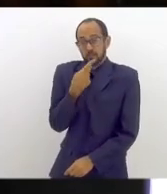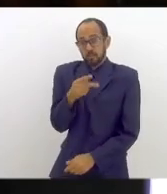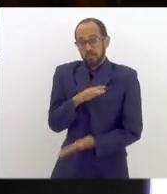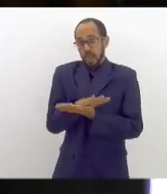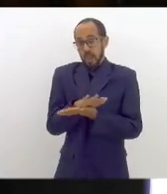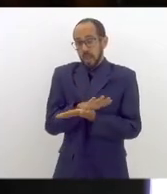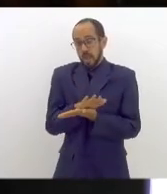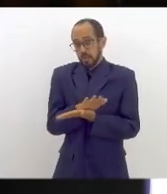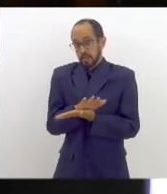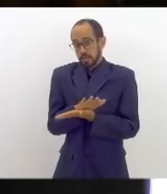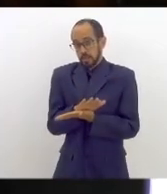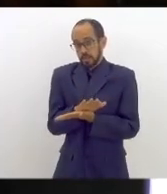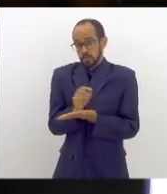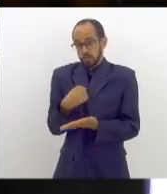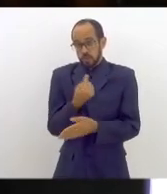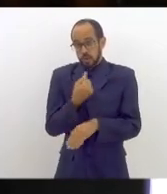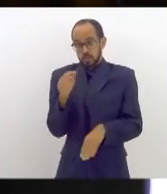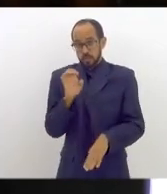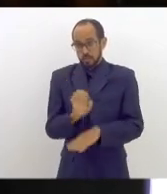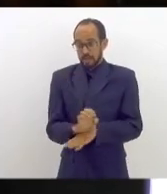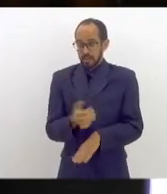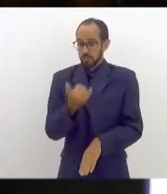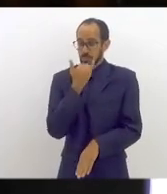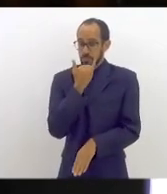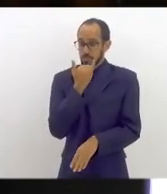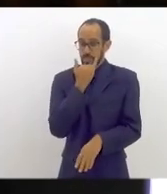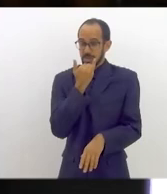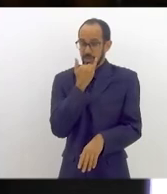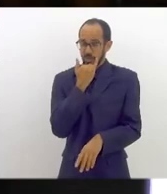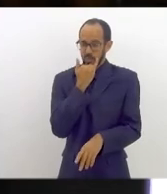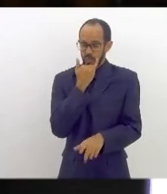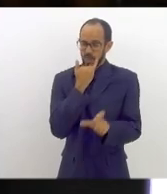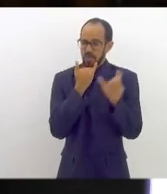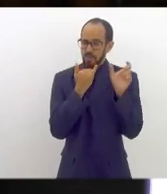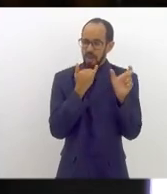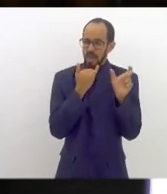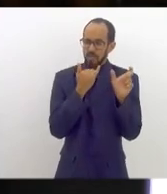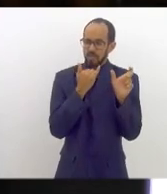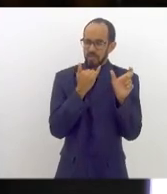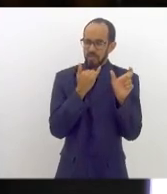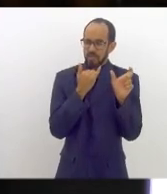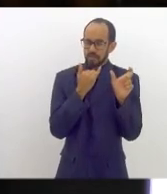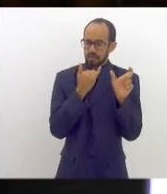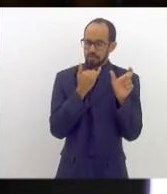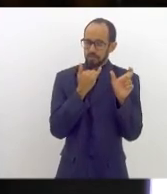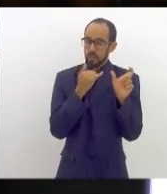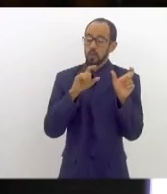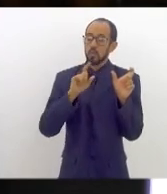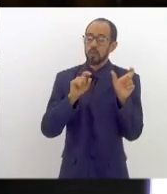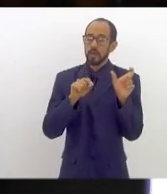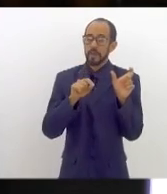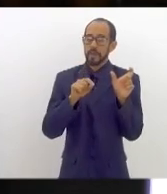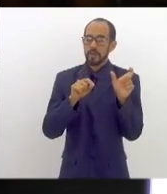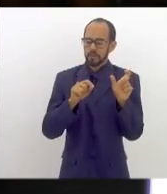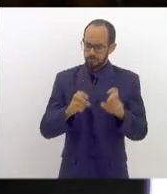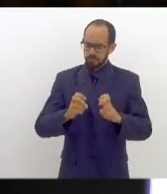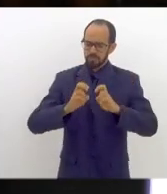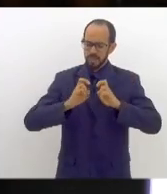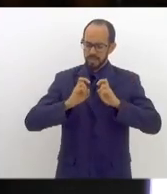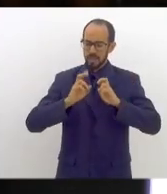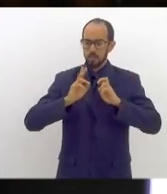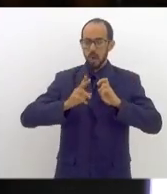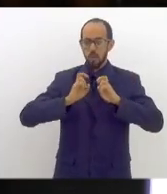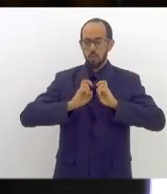estado me perdoe a expressão mais mais popular ele está nos trilhos porque porque o deputado